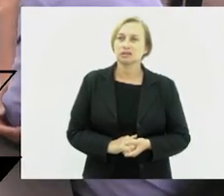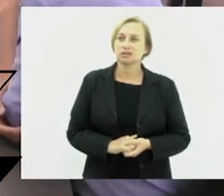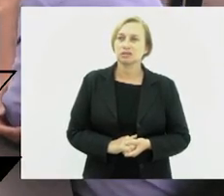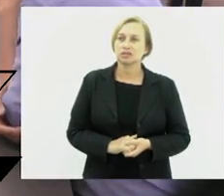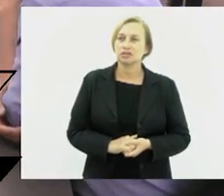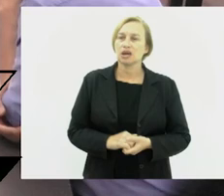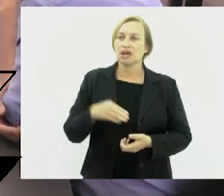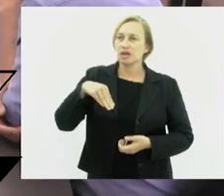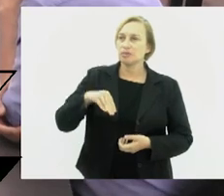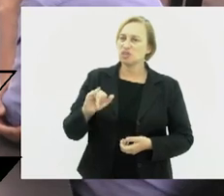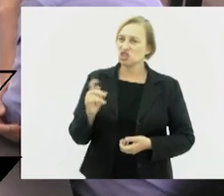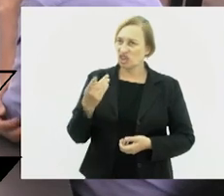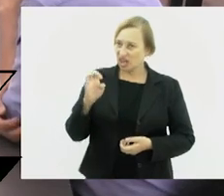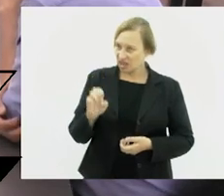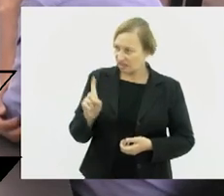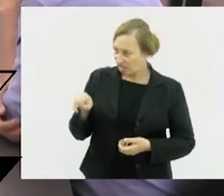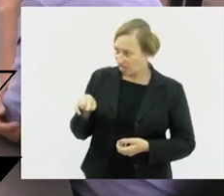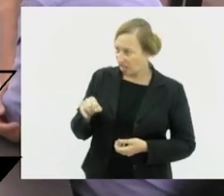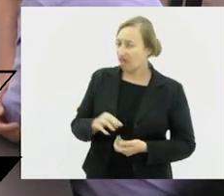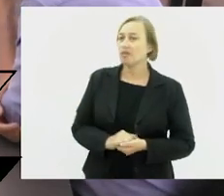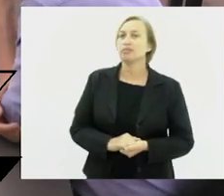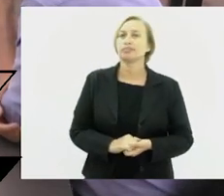Senhora Michele, né?